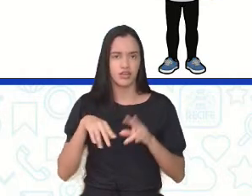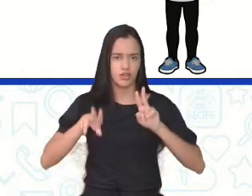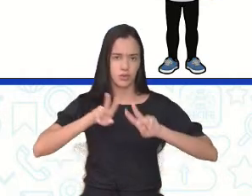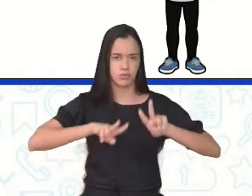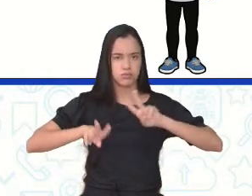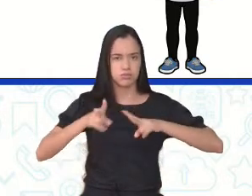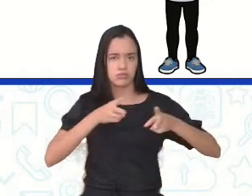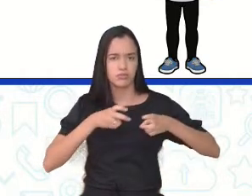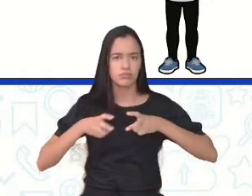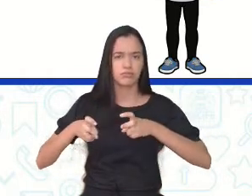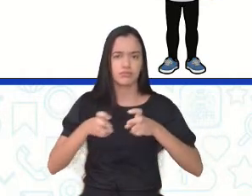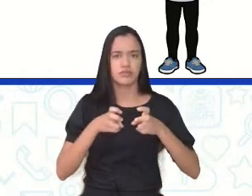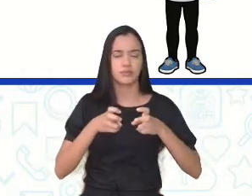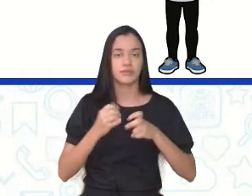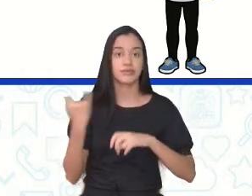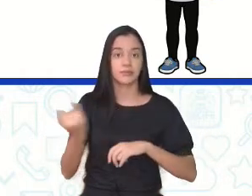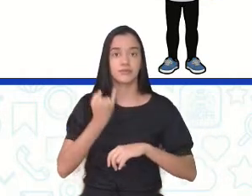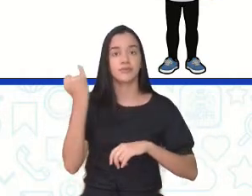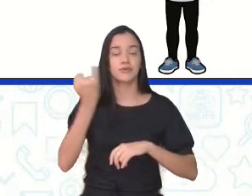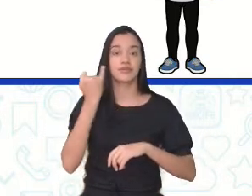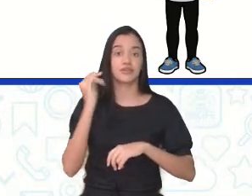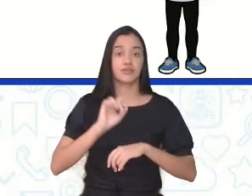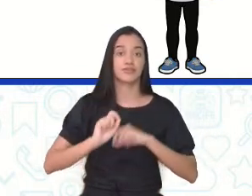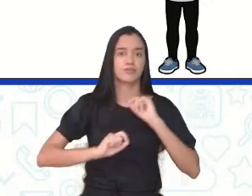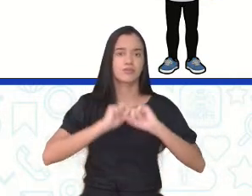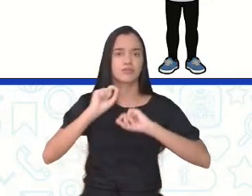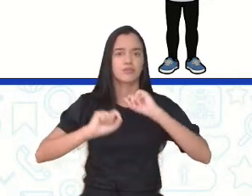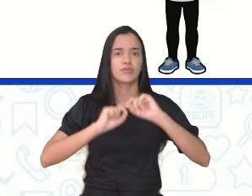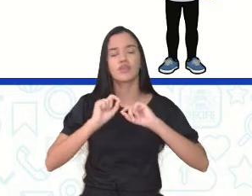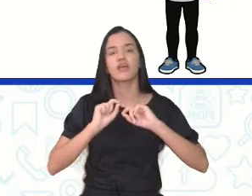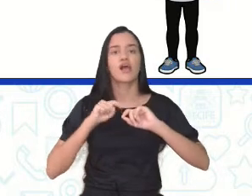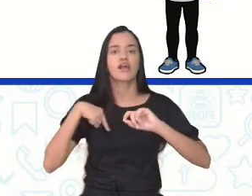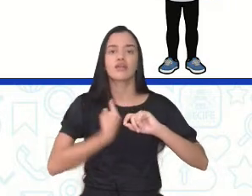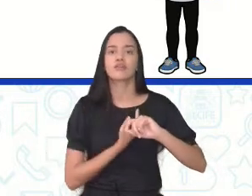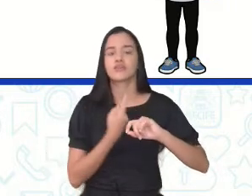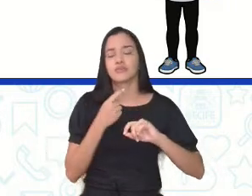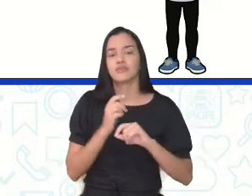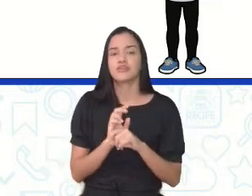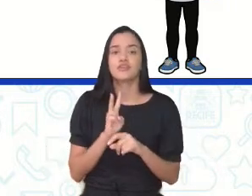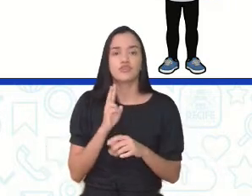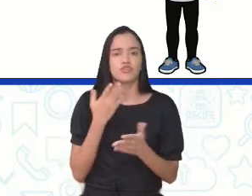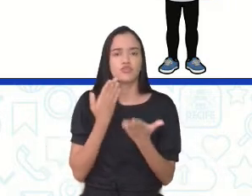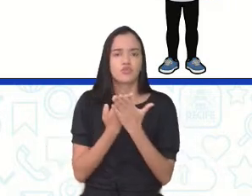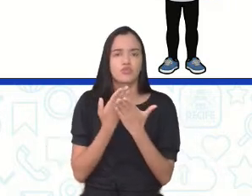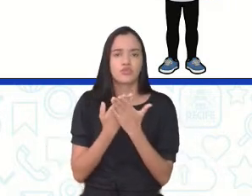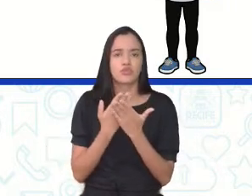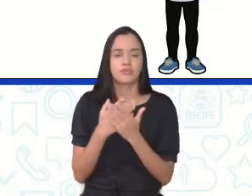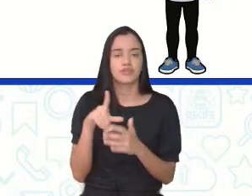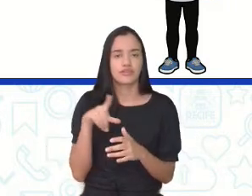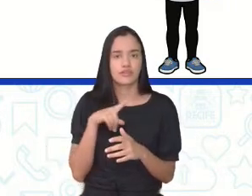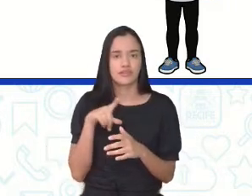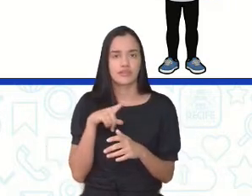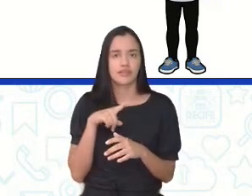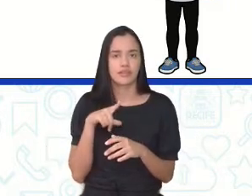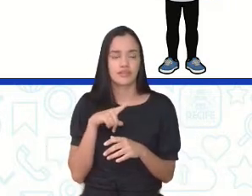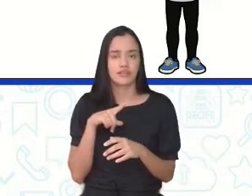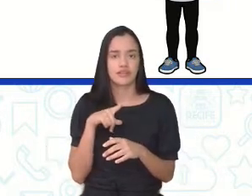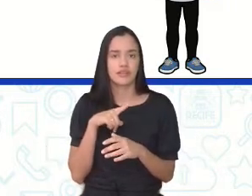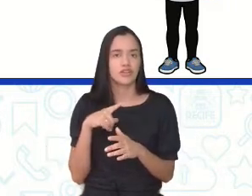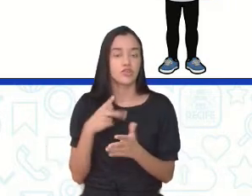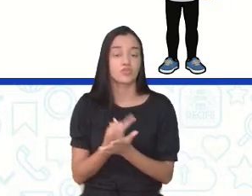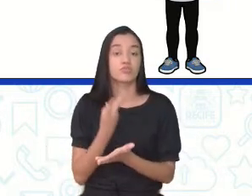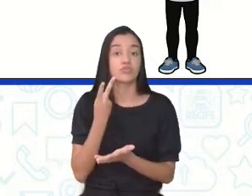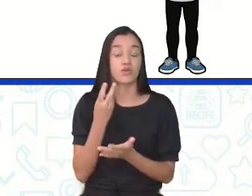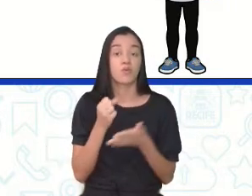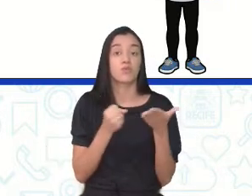observação bastante importante, que foi o seguinte: a gente viu que temos mais duas situações quando